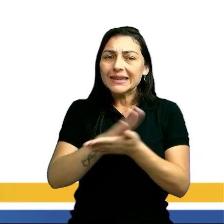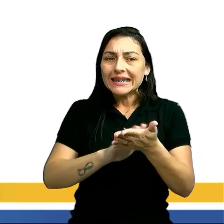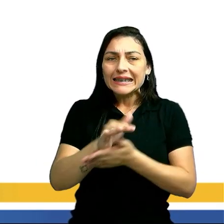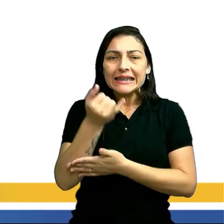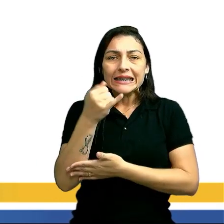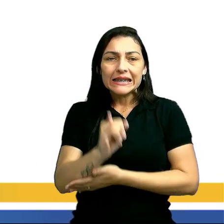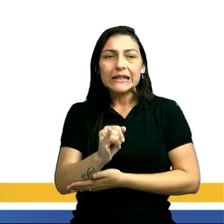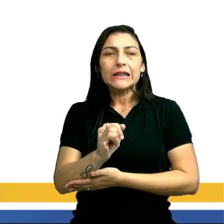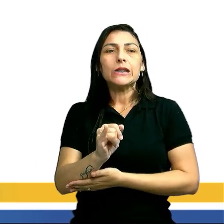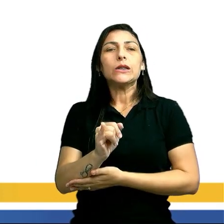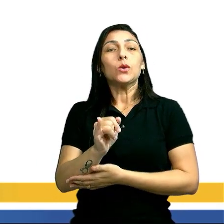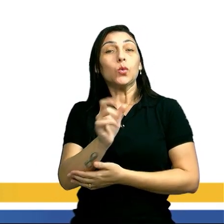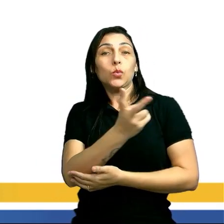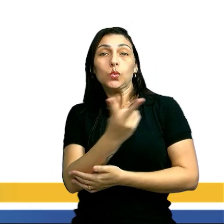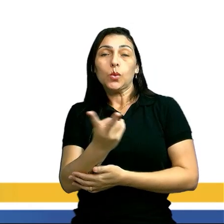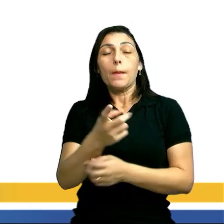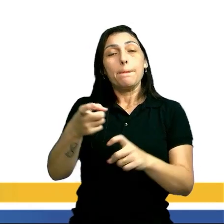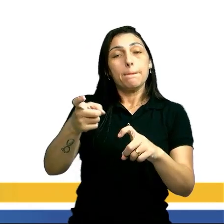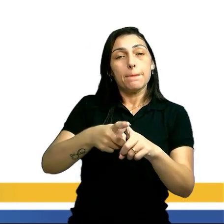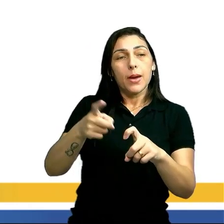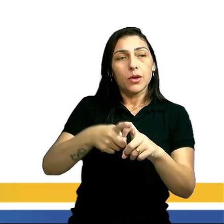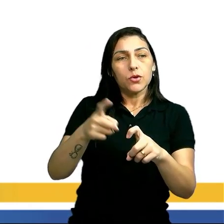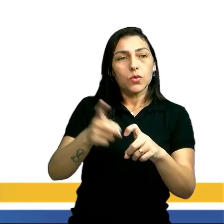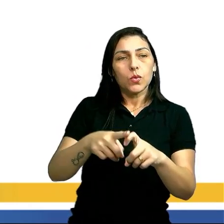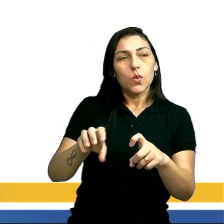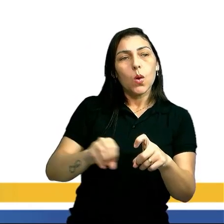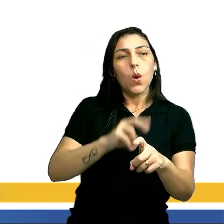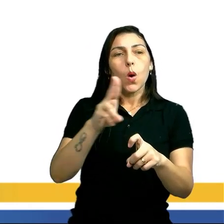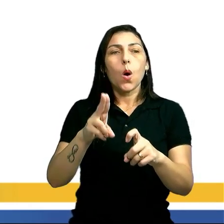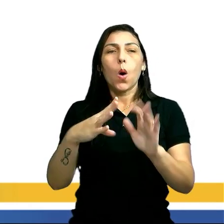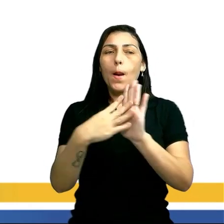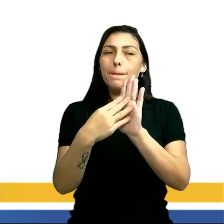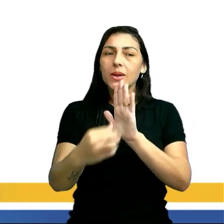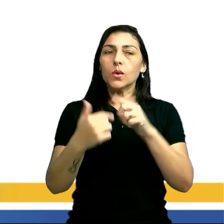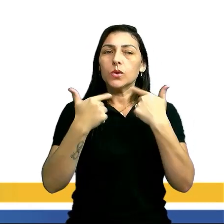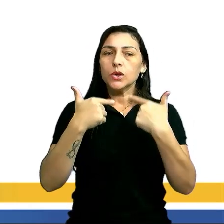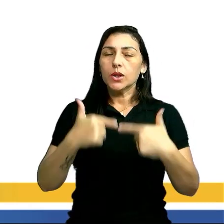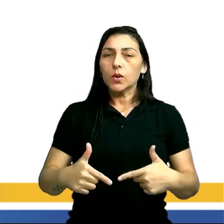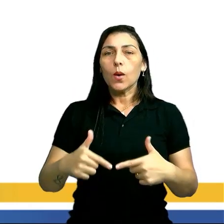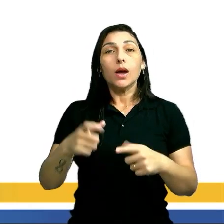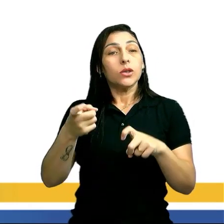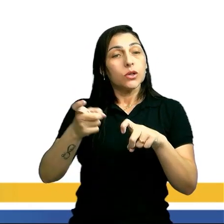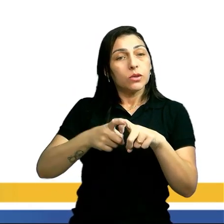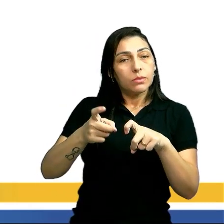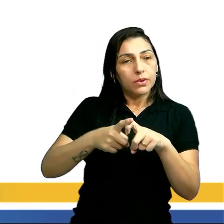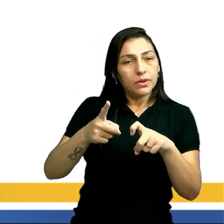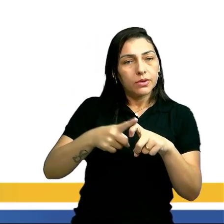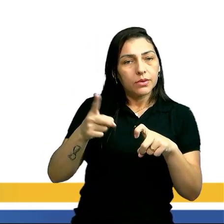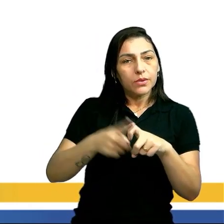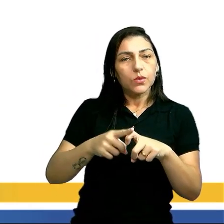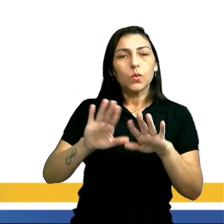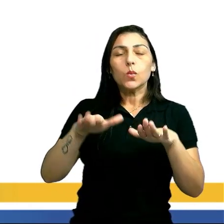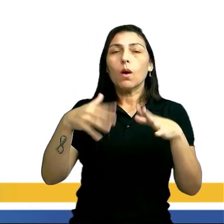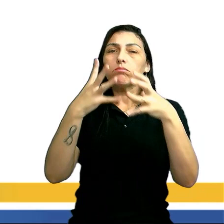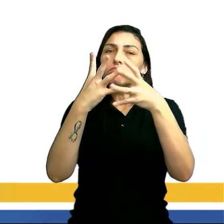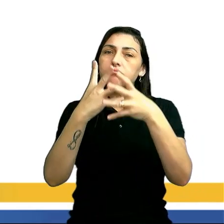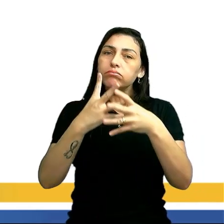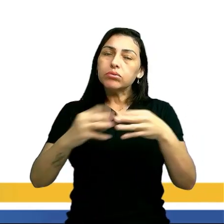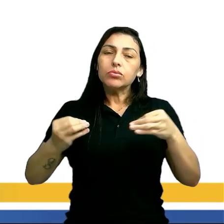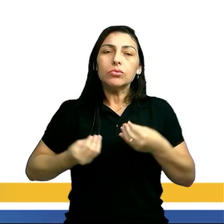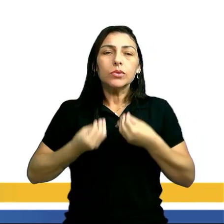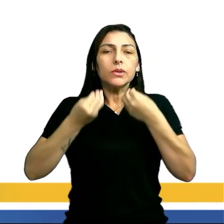se um dentre eles foi médico, e não apenas imitador da linguagem dos